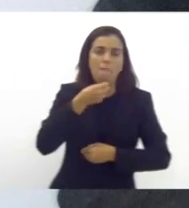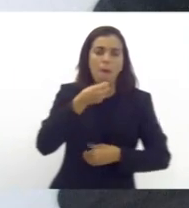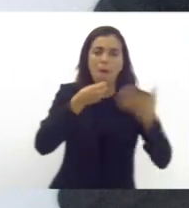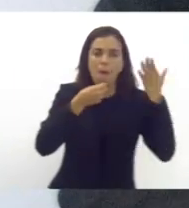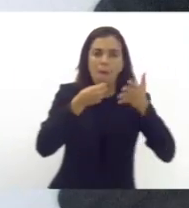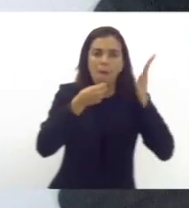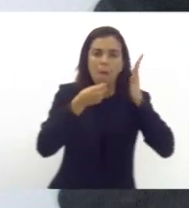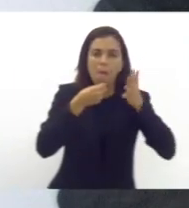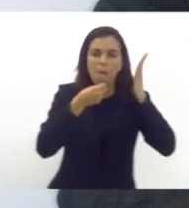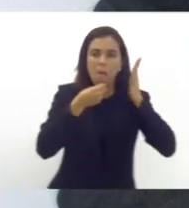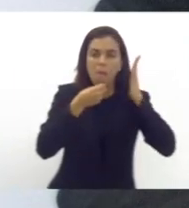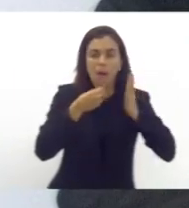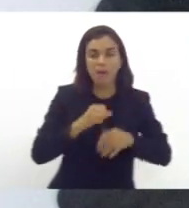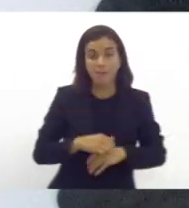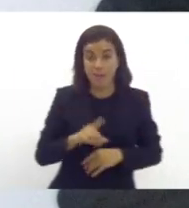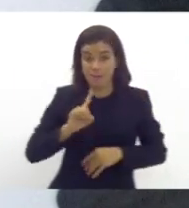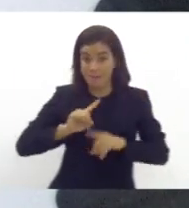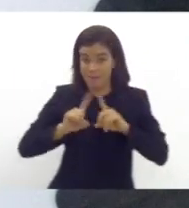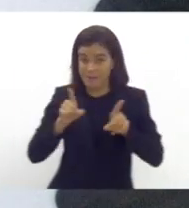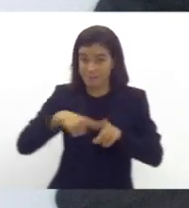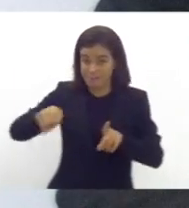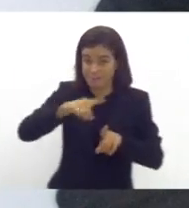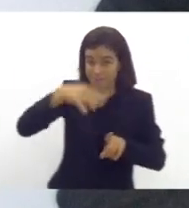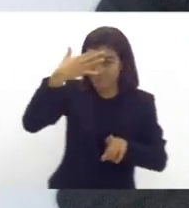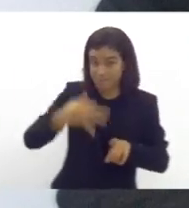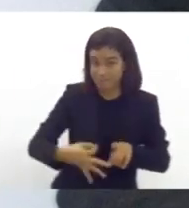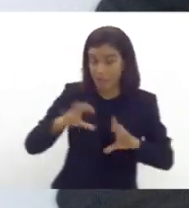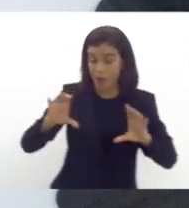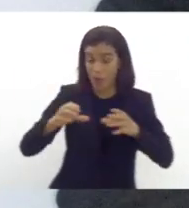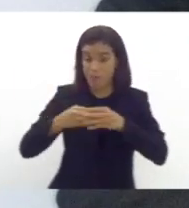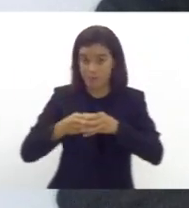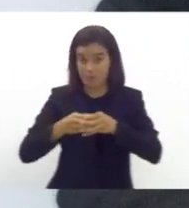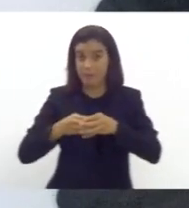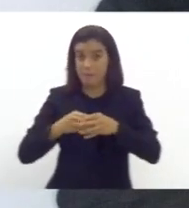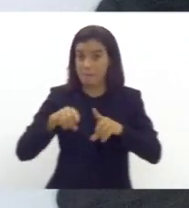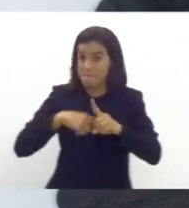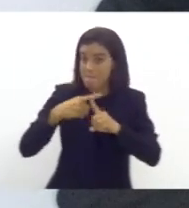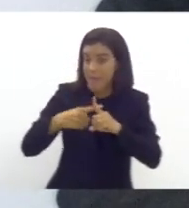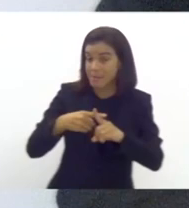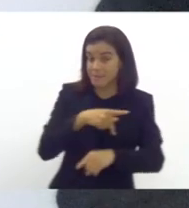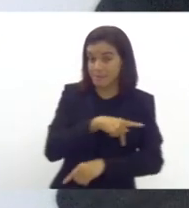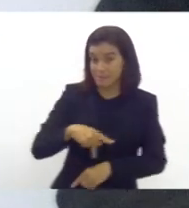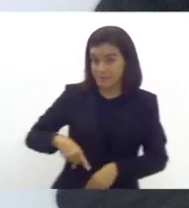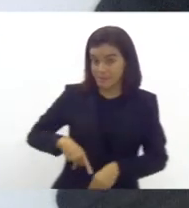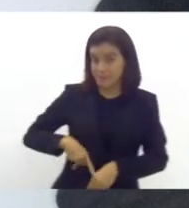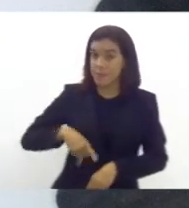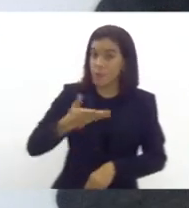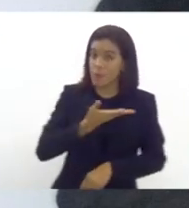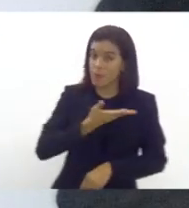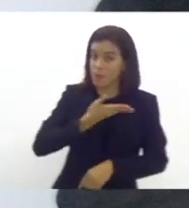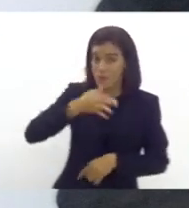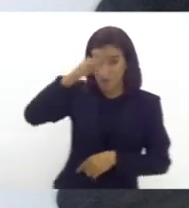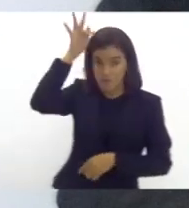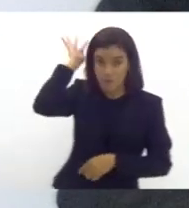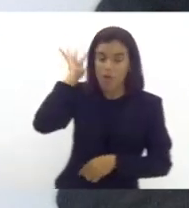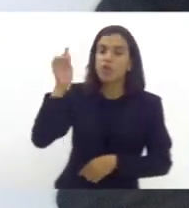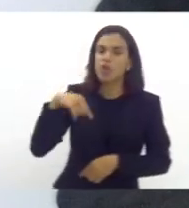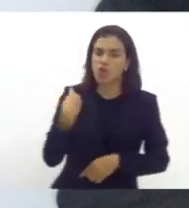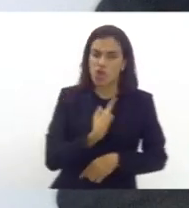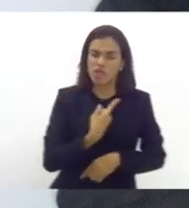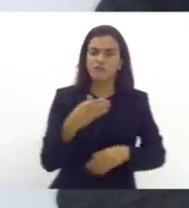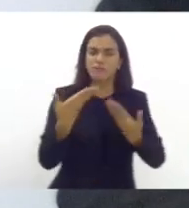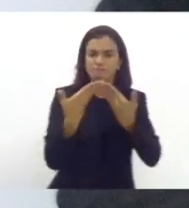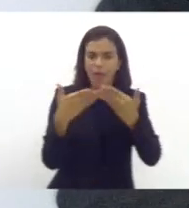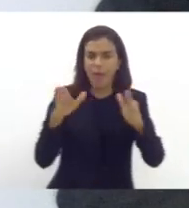certeza que essa comissão na presidência do meu amigo Fred Pacheco nós vamos abrir uma